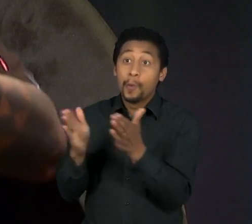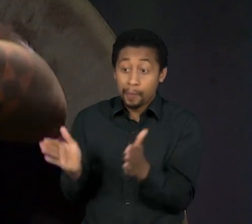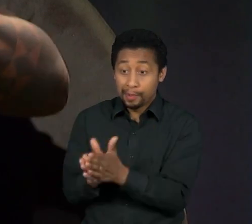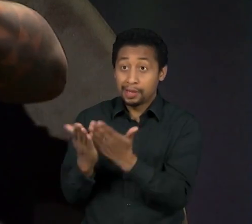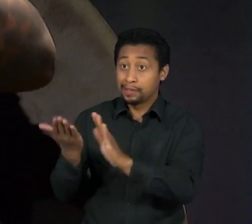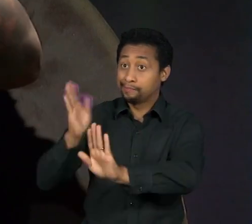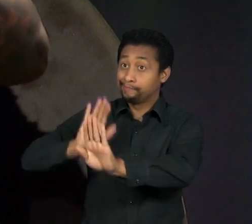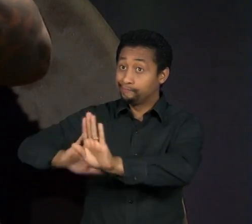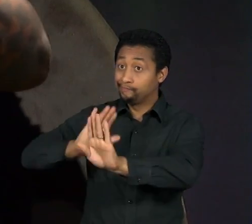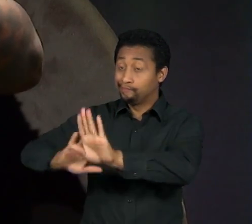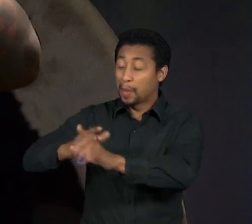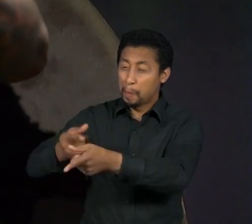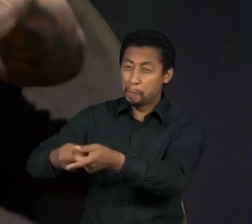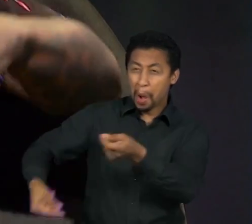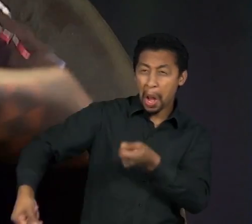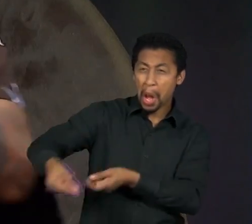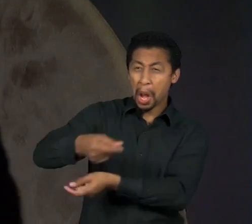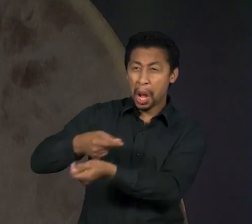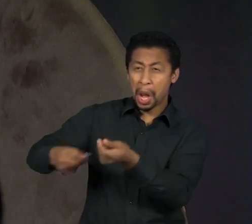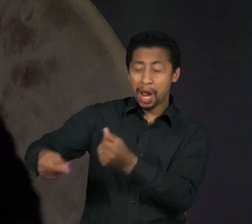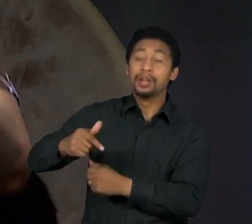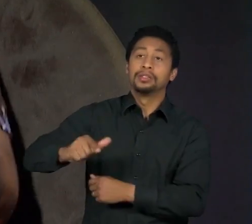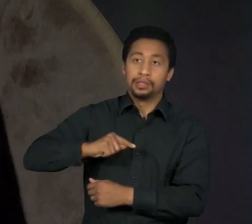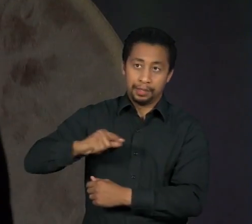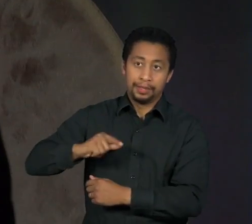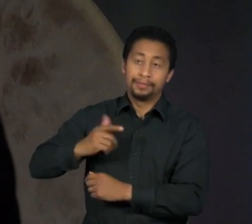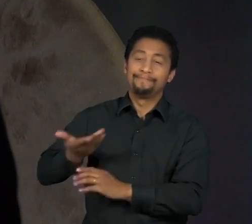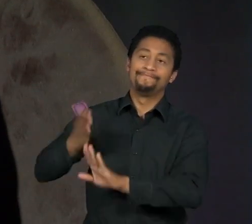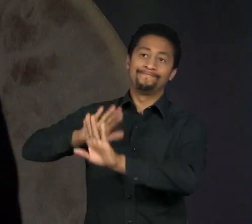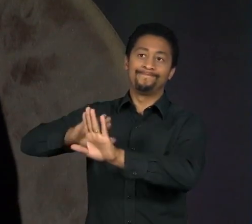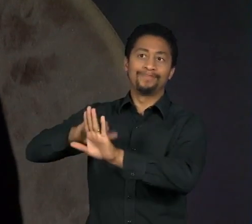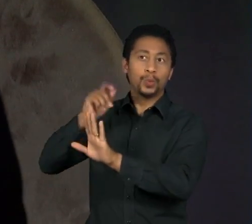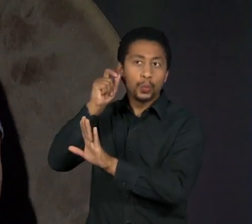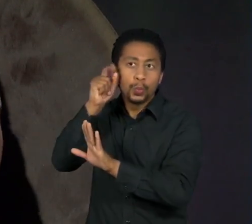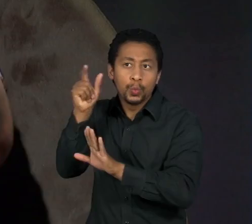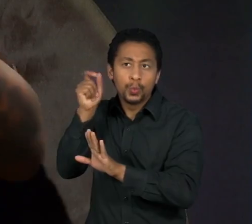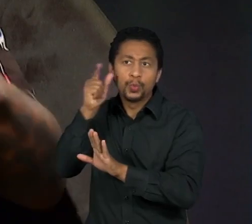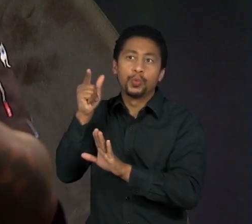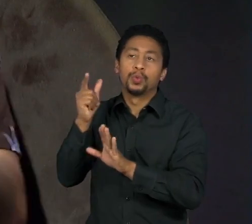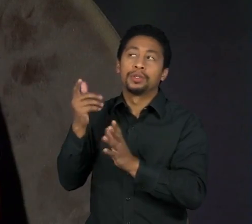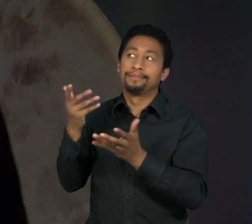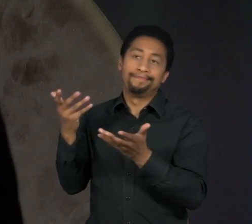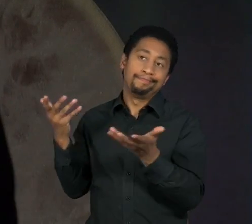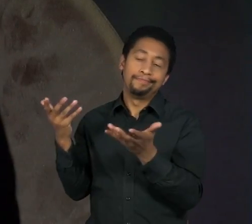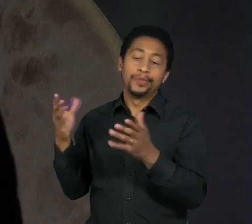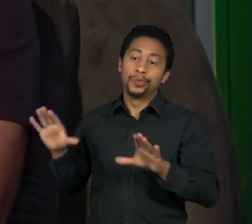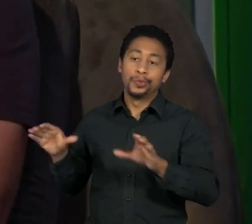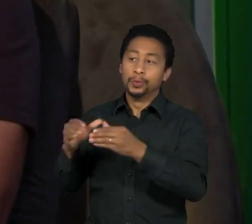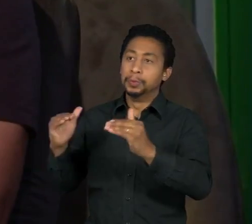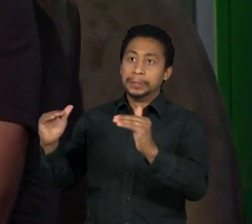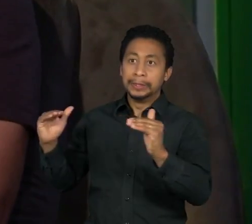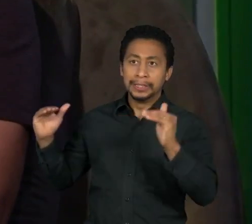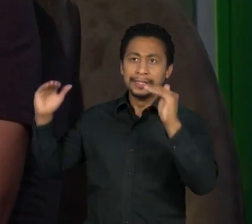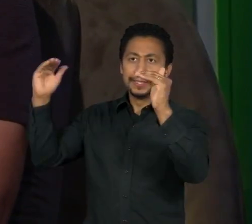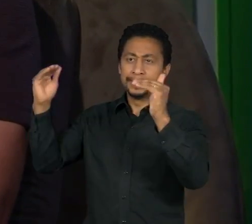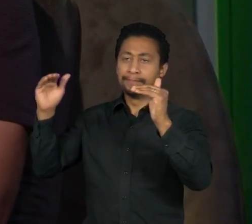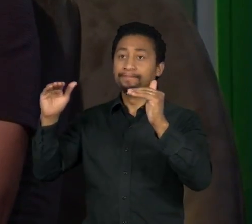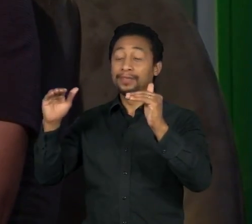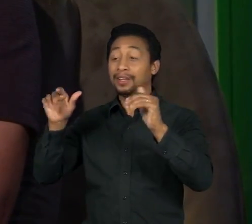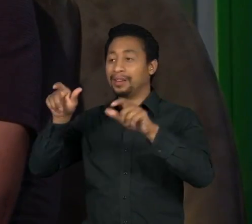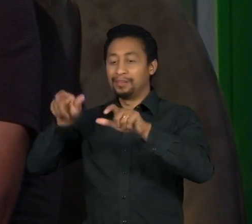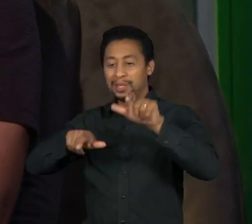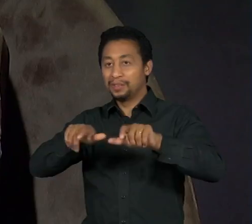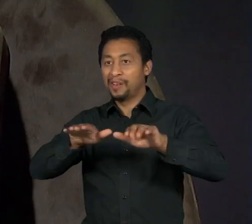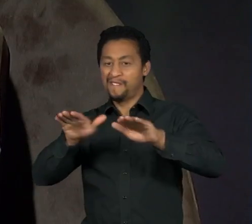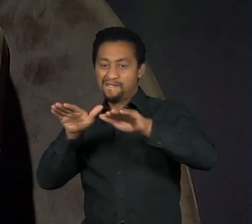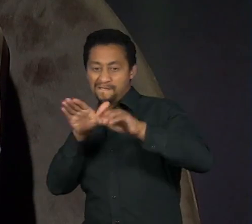dizer, tem toda uma cultura e um ecossistema que gira em torno disso. E a gente sabe que a lenha que